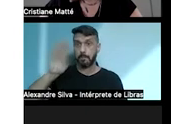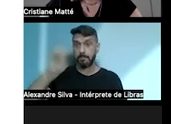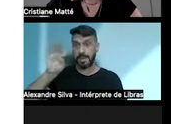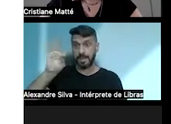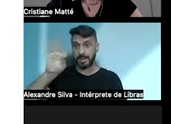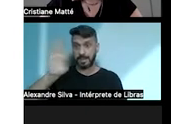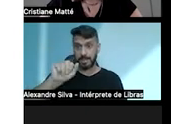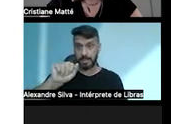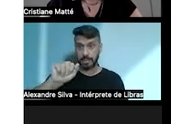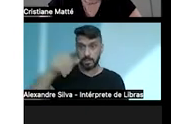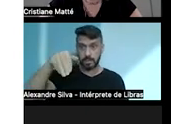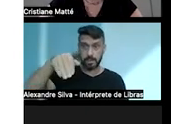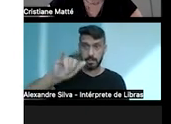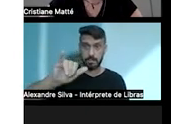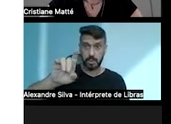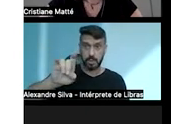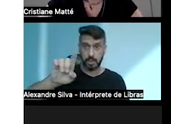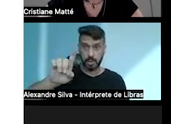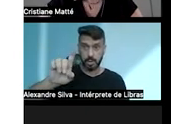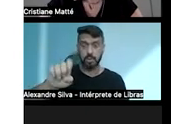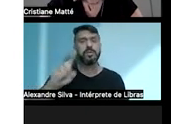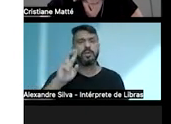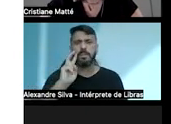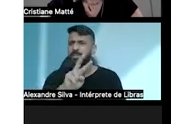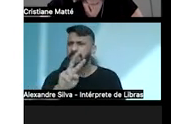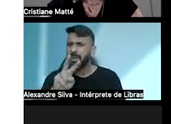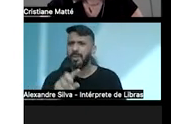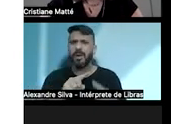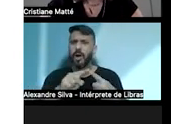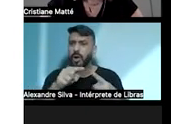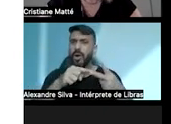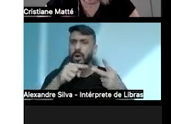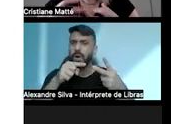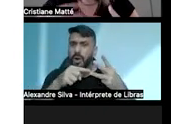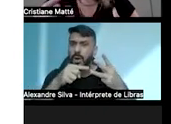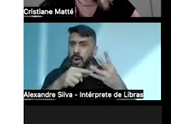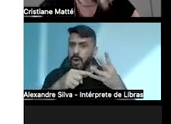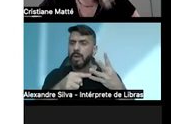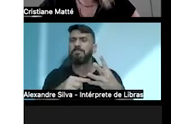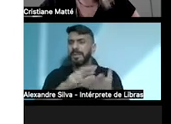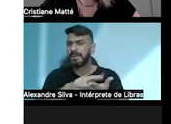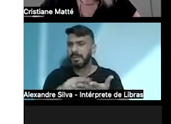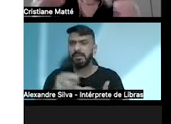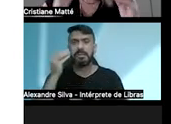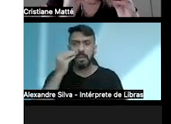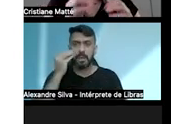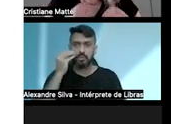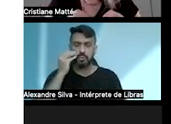gente consegue observar aqui, a gente consegue observar aqui, a gente consegue observar aqui. Vários testes que a gente